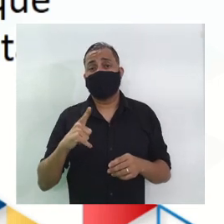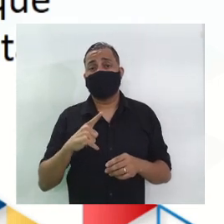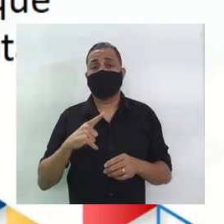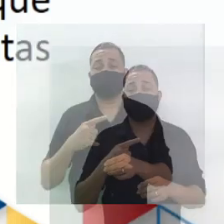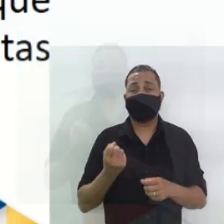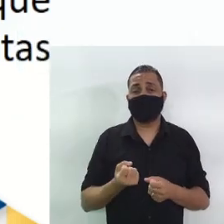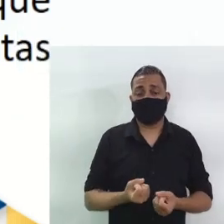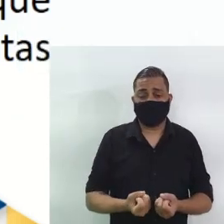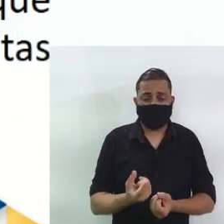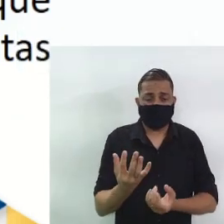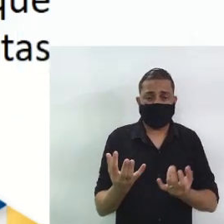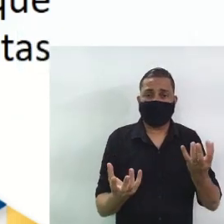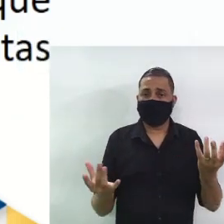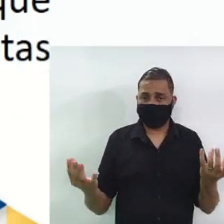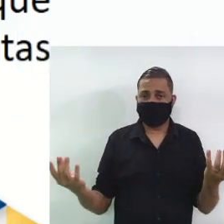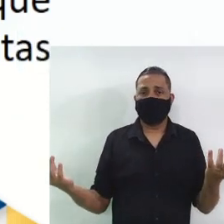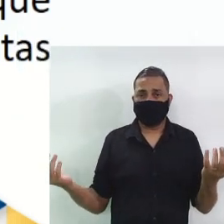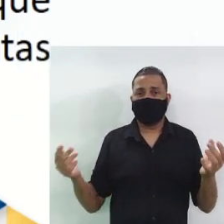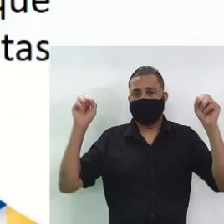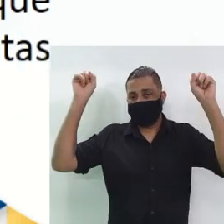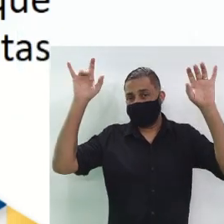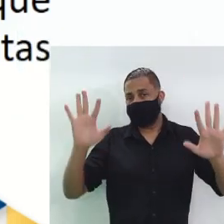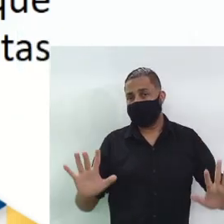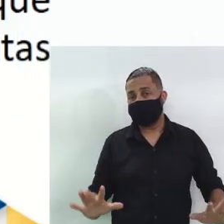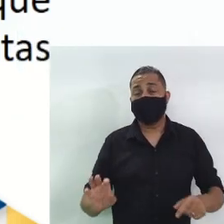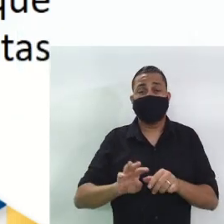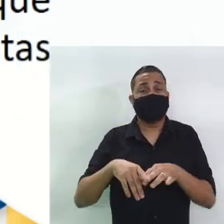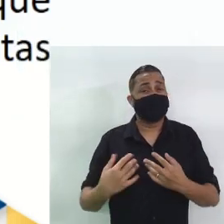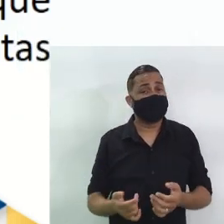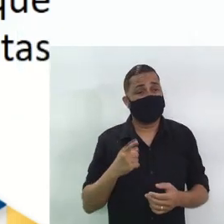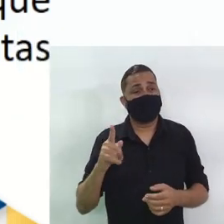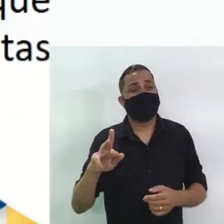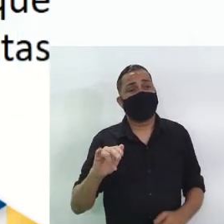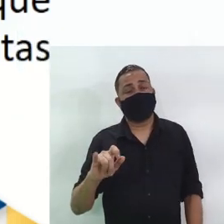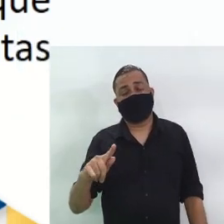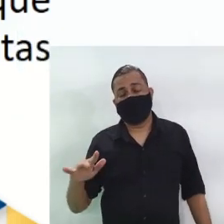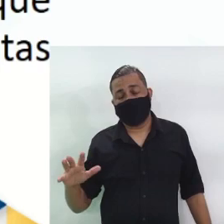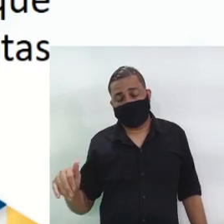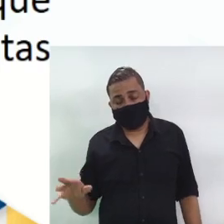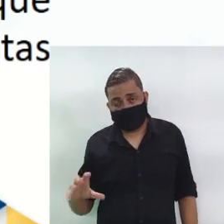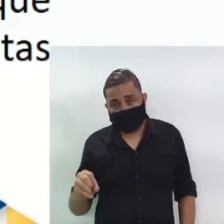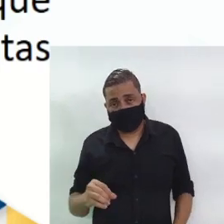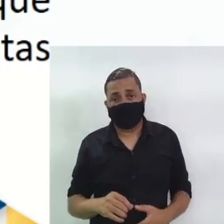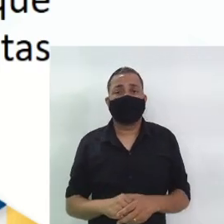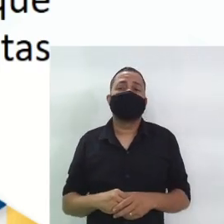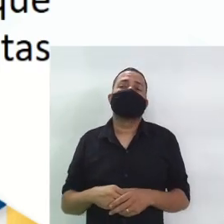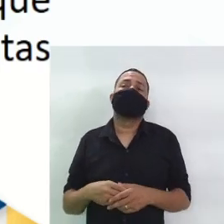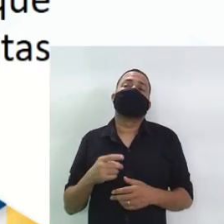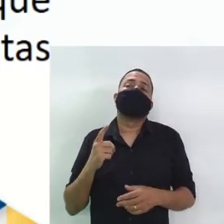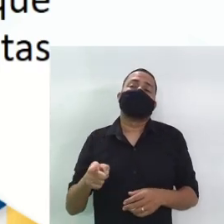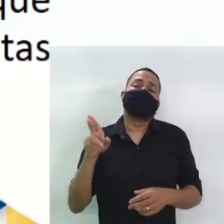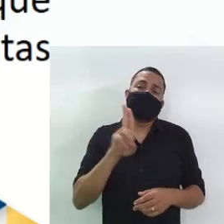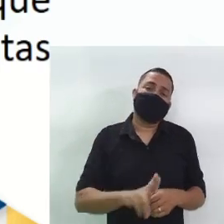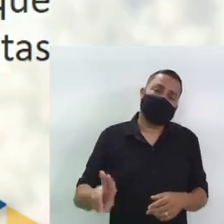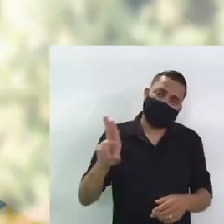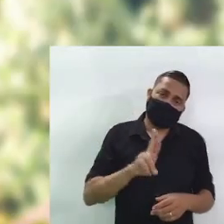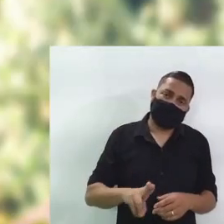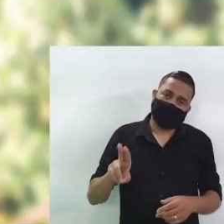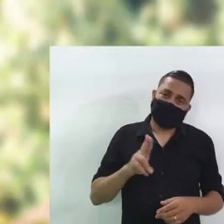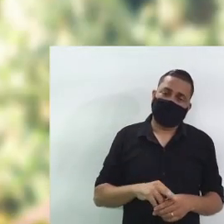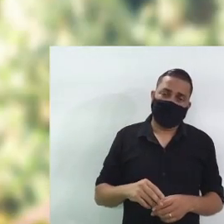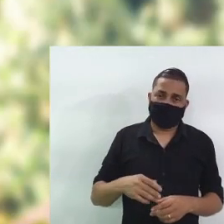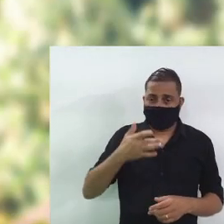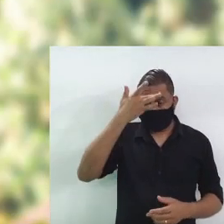bem atenção. Então aqui nós temos esse rosário, que é o Japamala, certo? Que ele é usado pelos